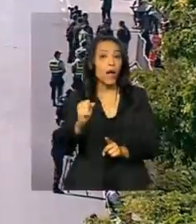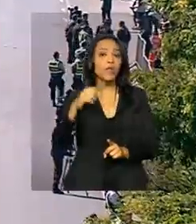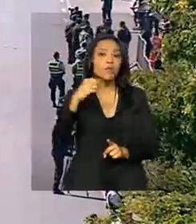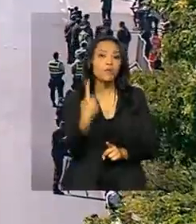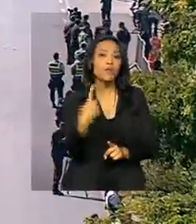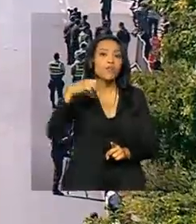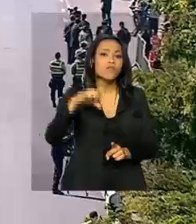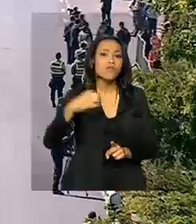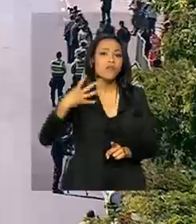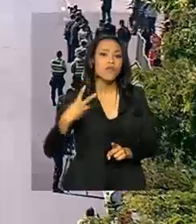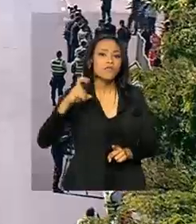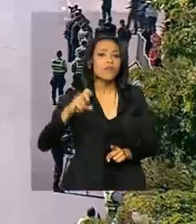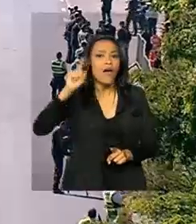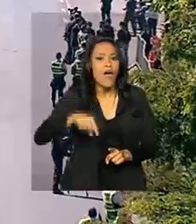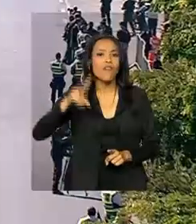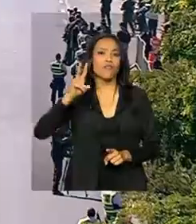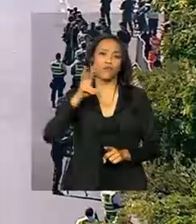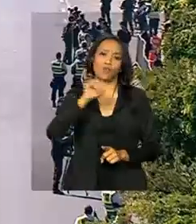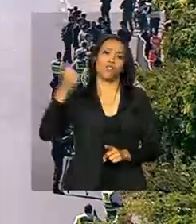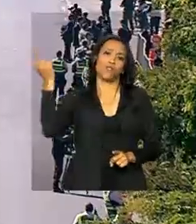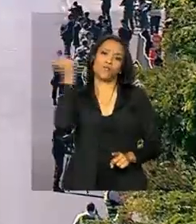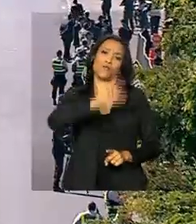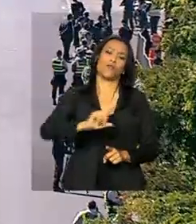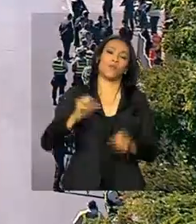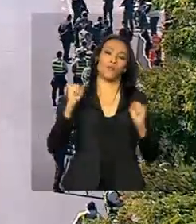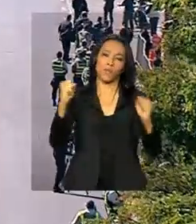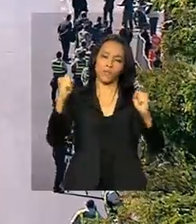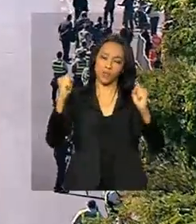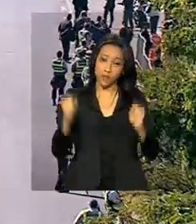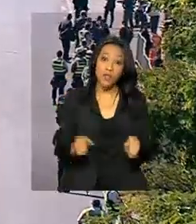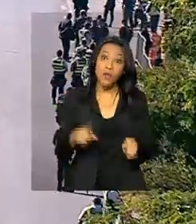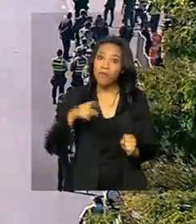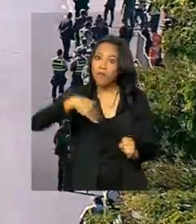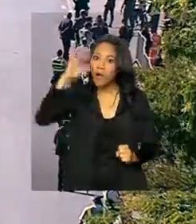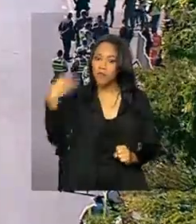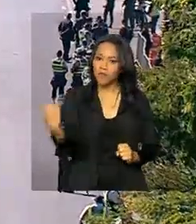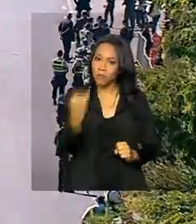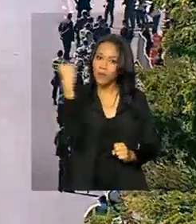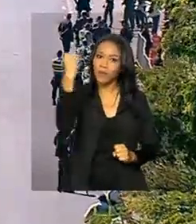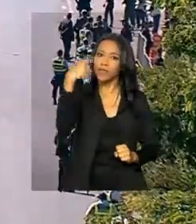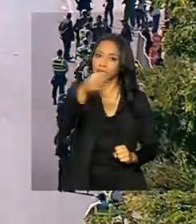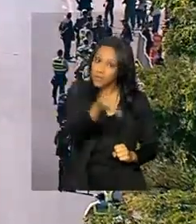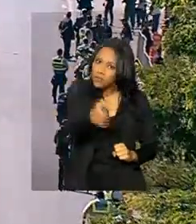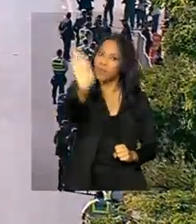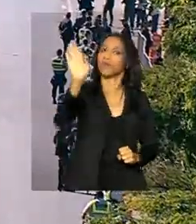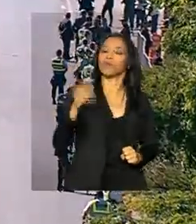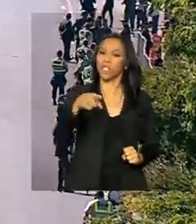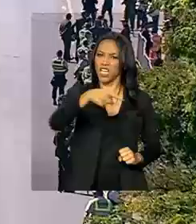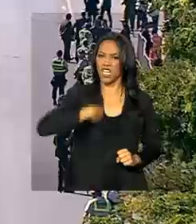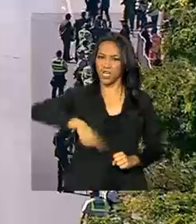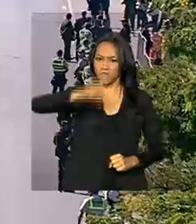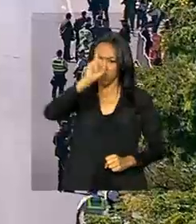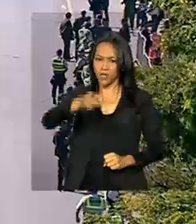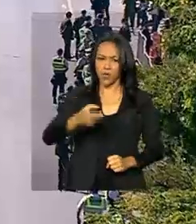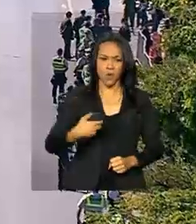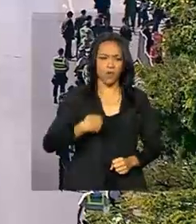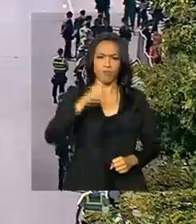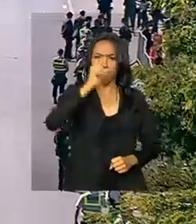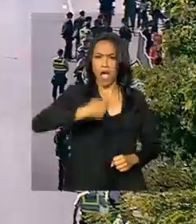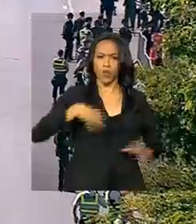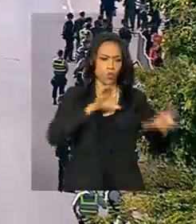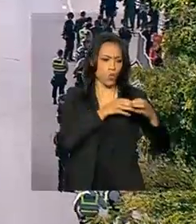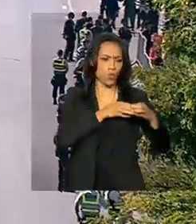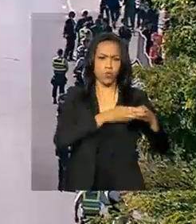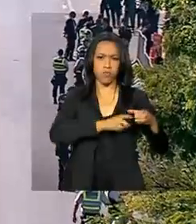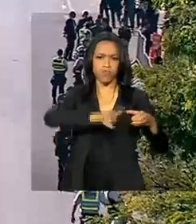da vitória. O coronel Nestor combateu a batalha mais importante que ele teve e atuou como comandante do pelotão